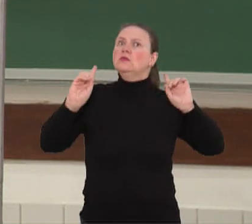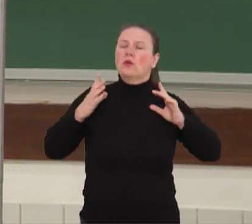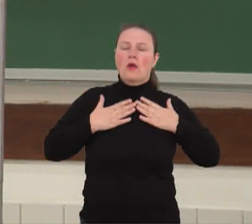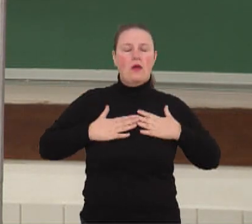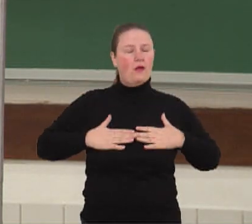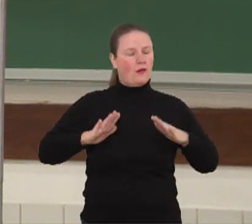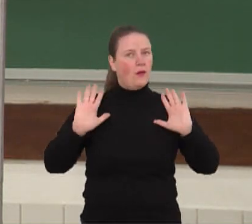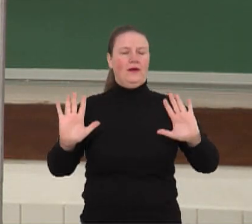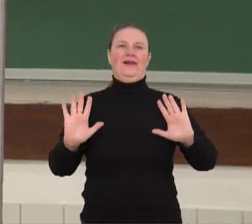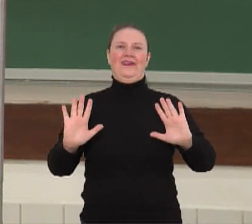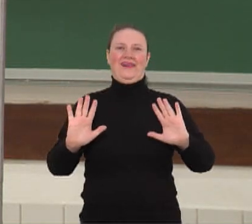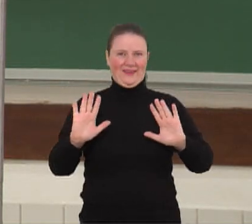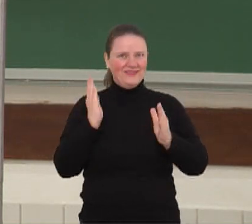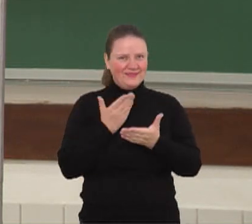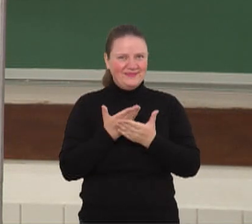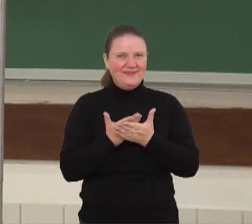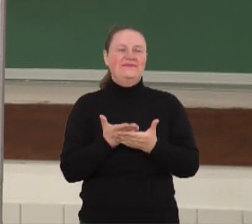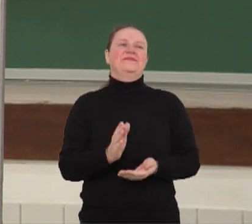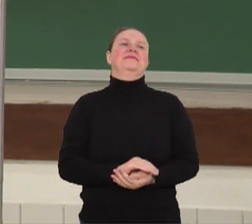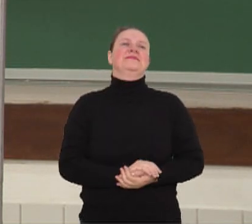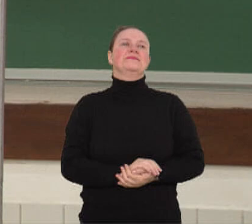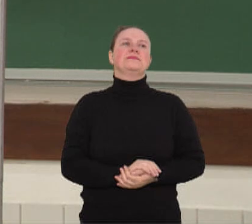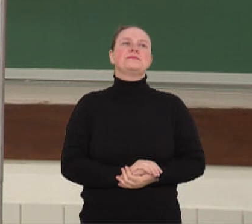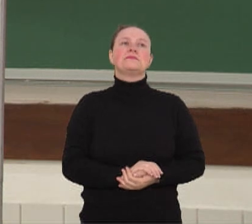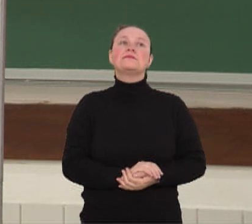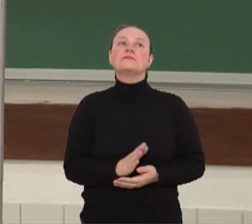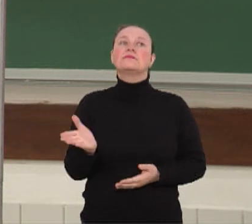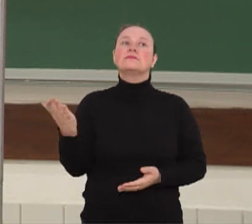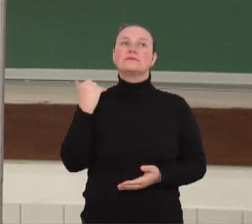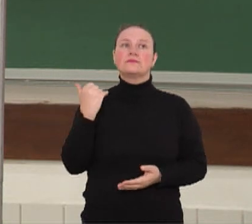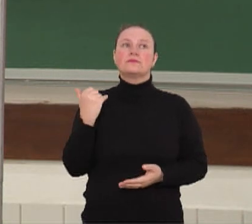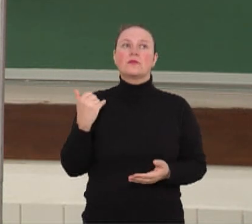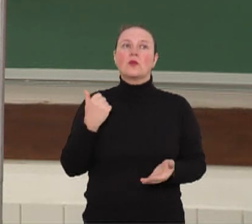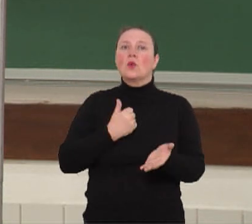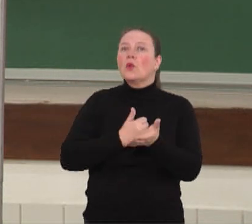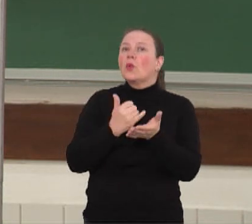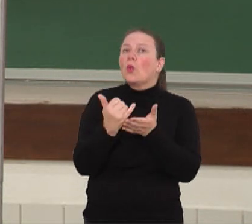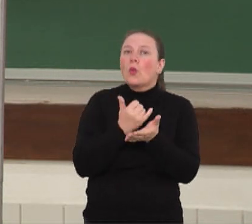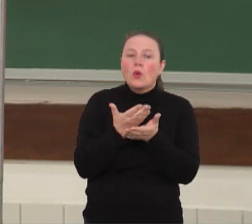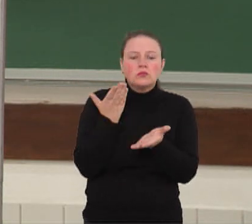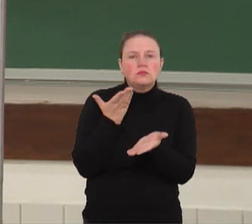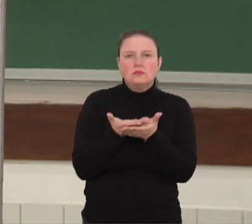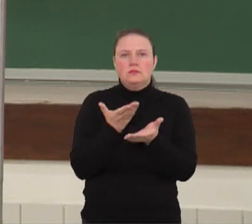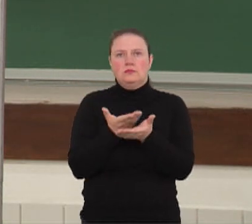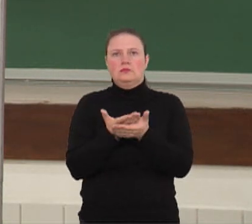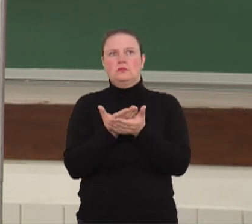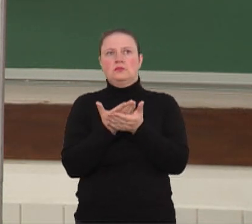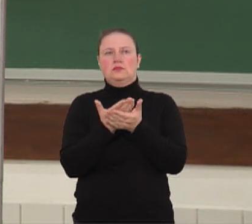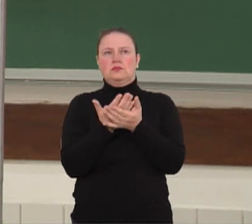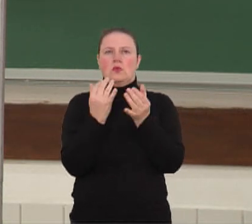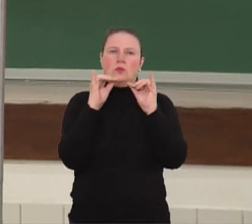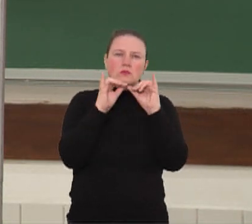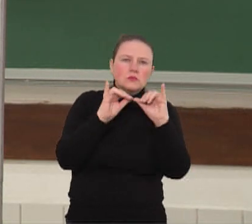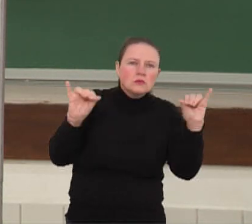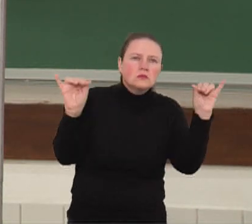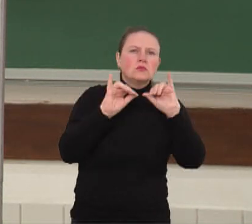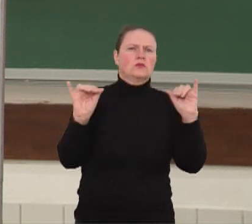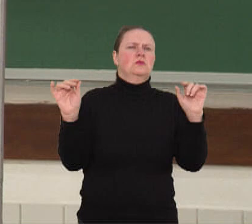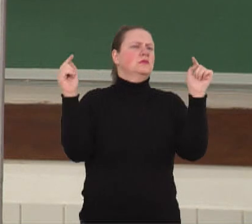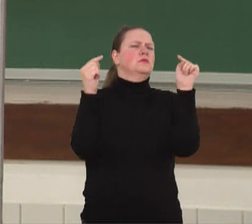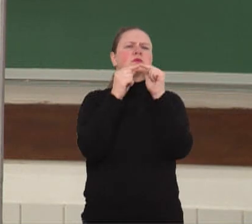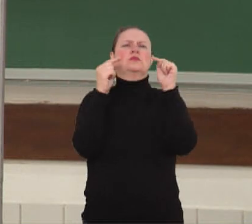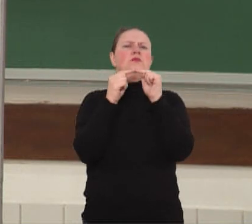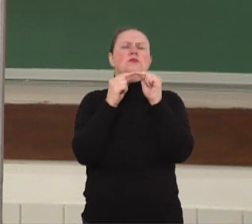muito, combinado? Gente, olha lá, como todas as outras aulas, uma noticiazinha relativa à